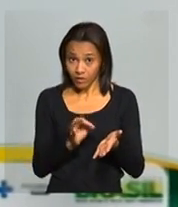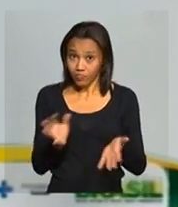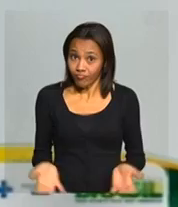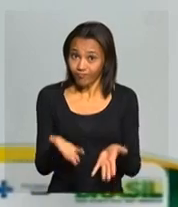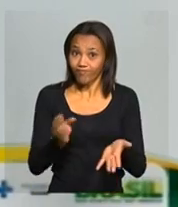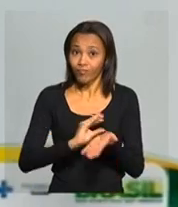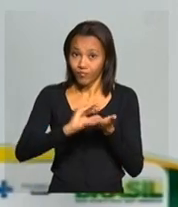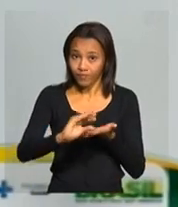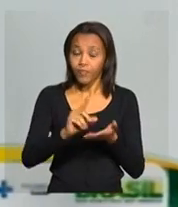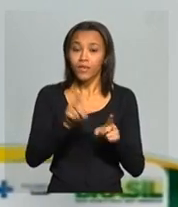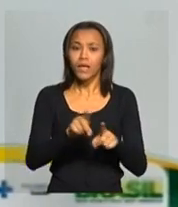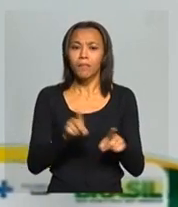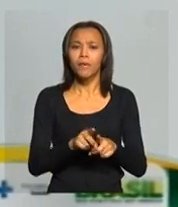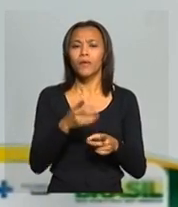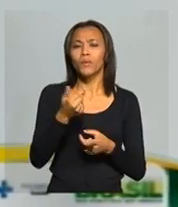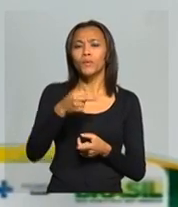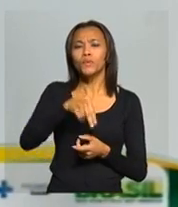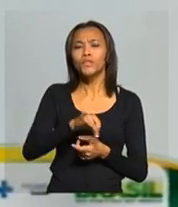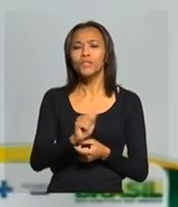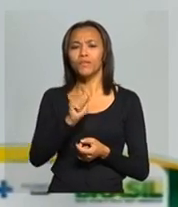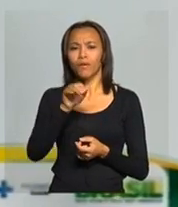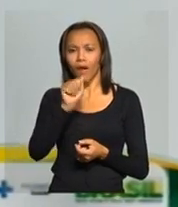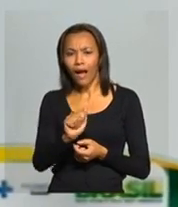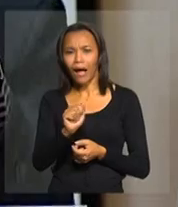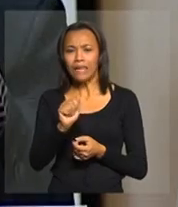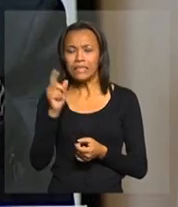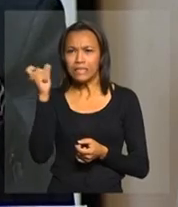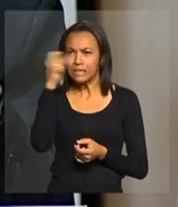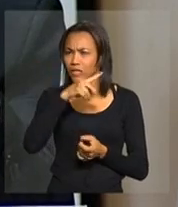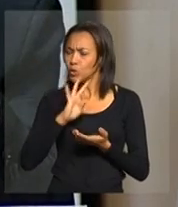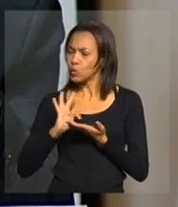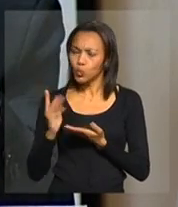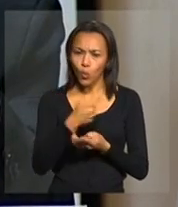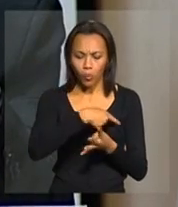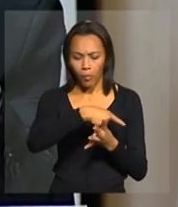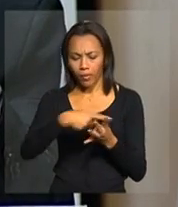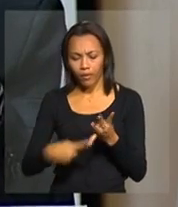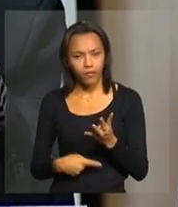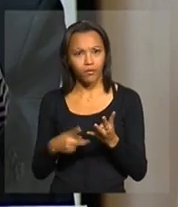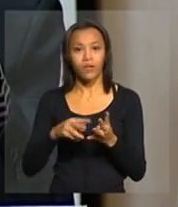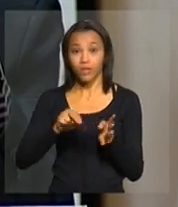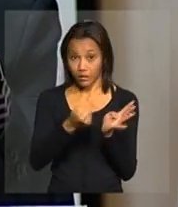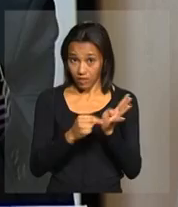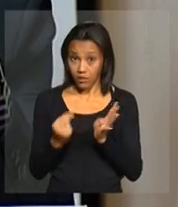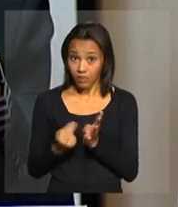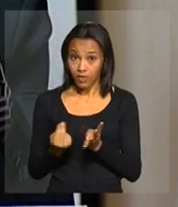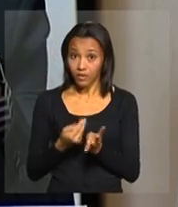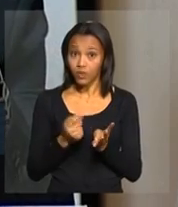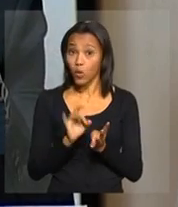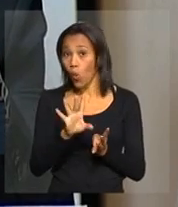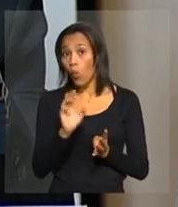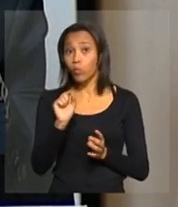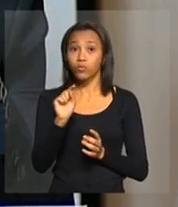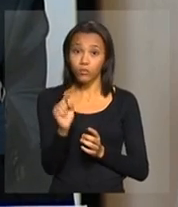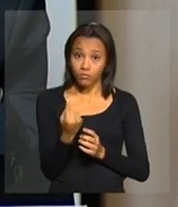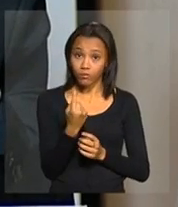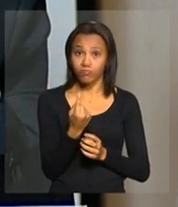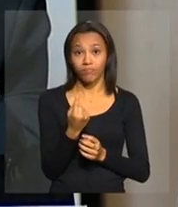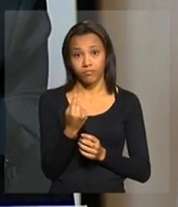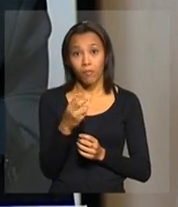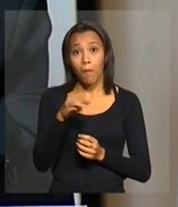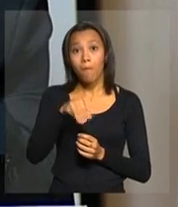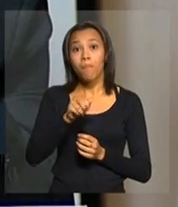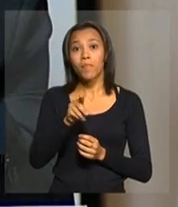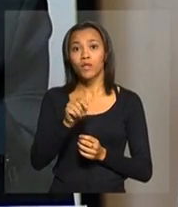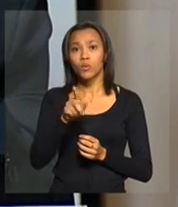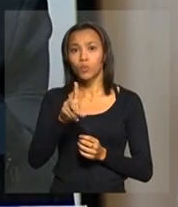hospitais considerados mais complexos, que realizam todos os 4 tipos de transplante de órgão sólido ou apenas o transplante de medula